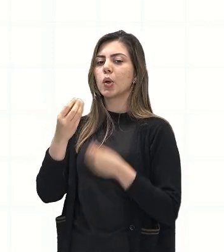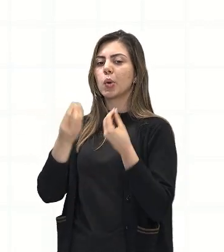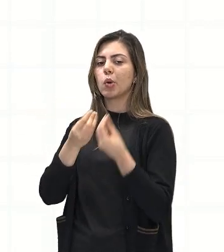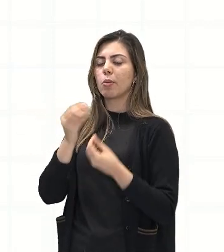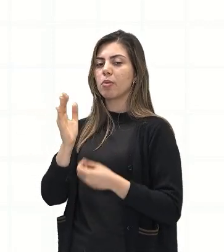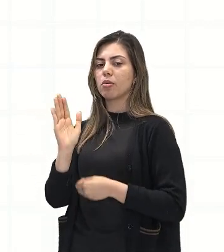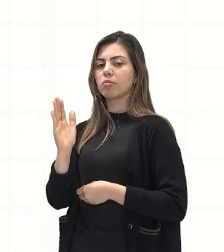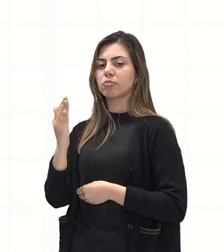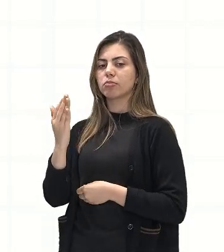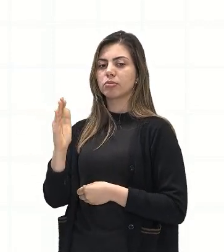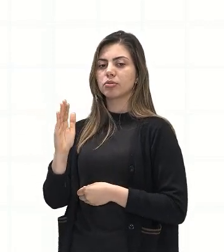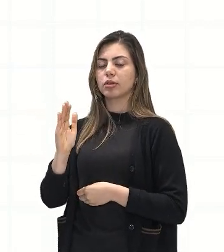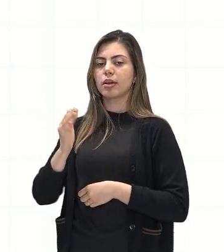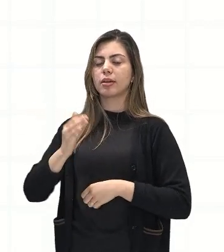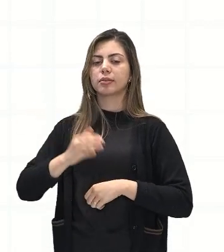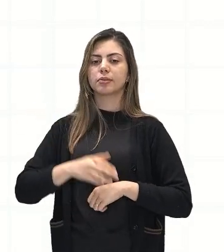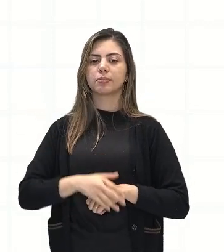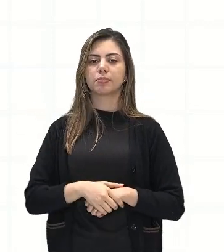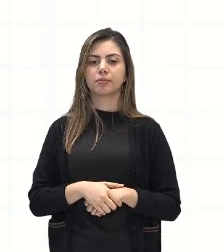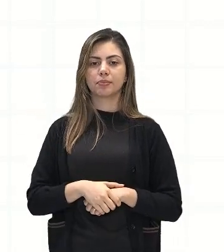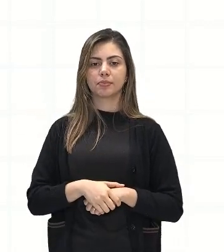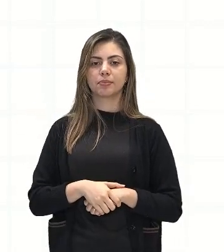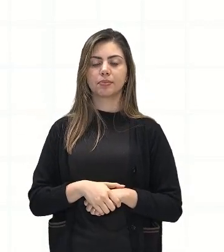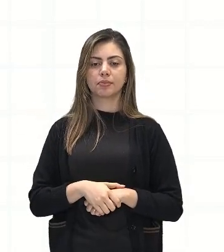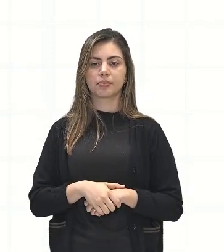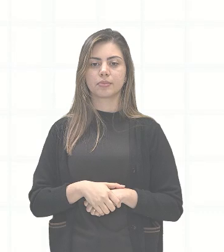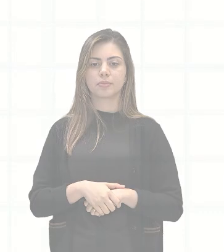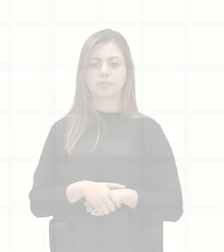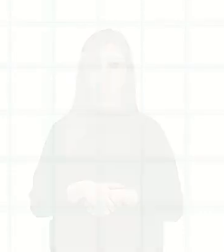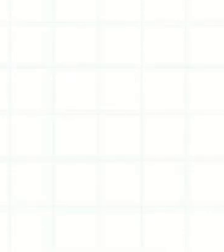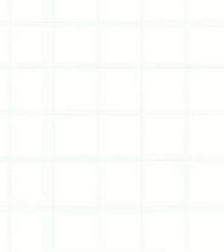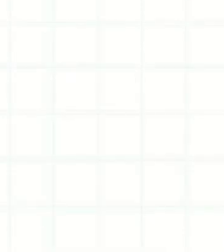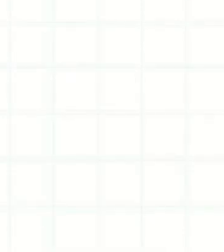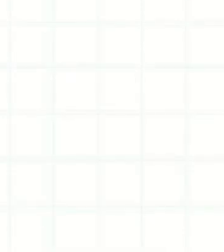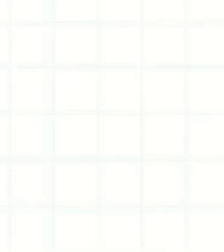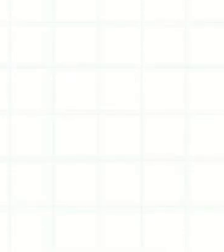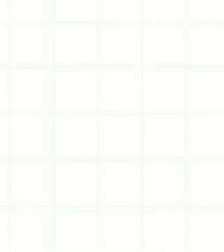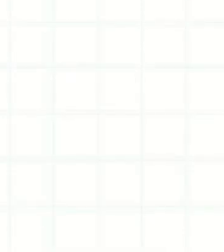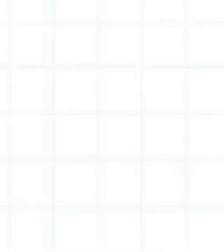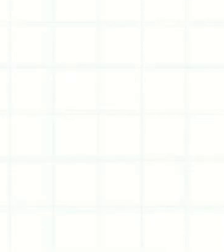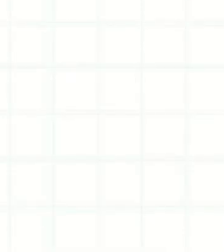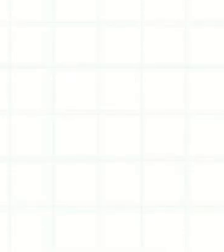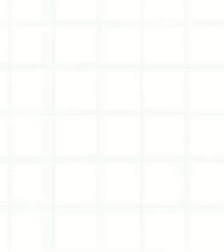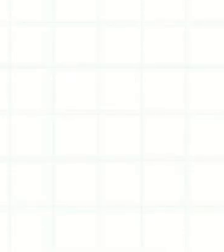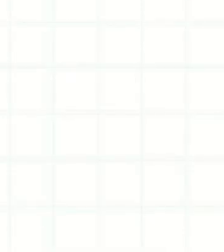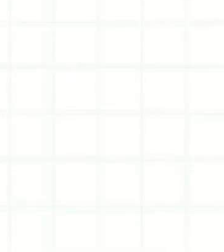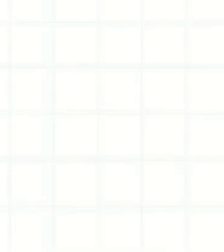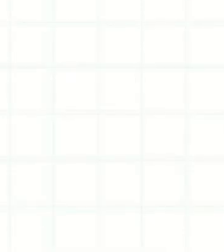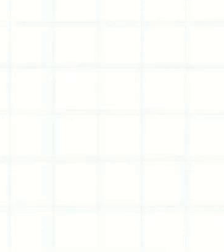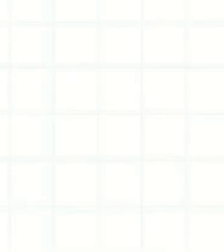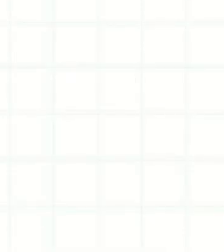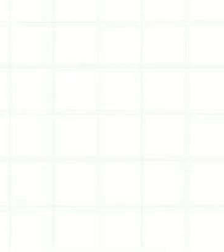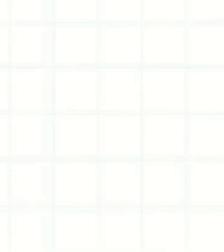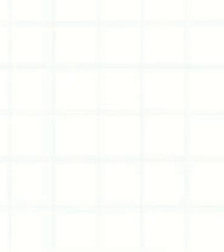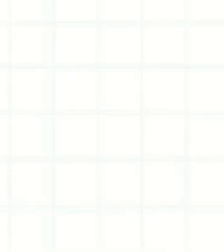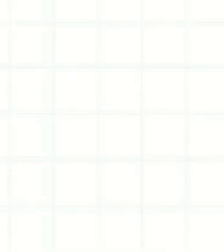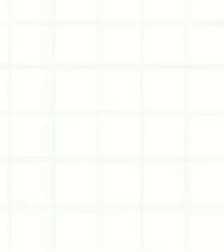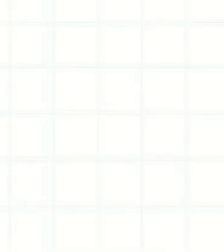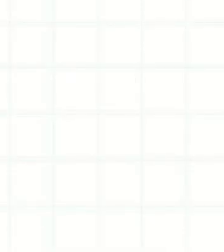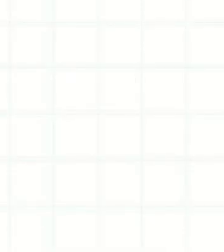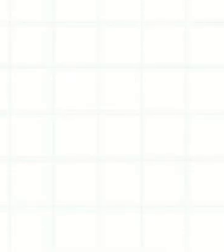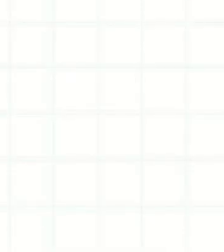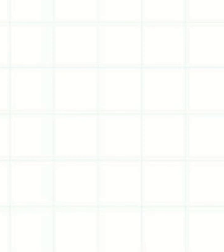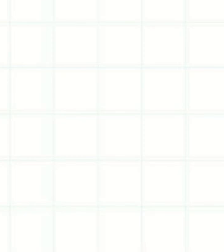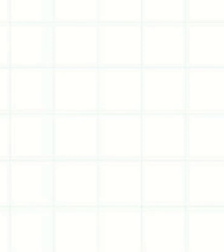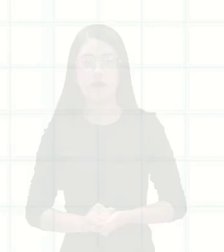de lado, essa coluna ela já apresenta certas curvaturas existentes. Então, observem aqui que ela